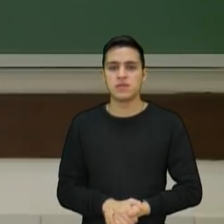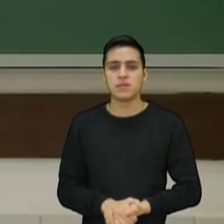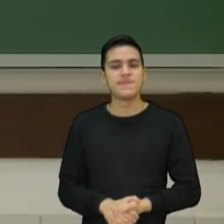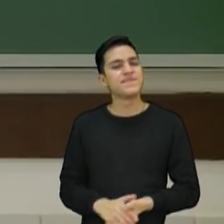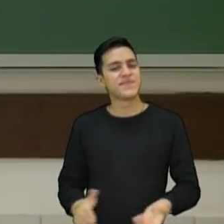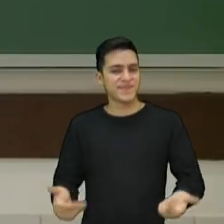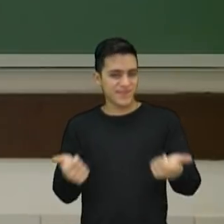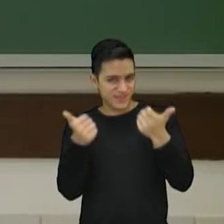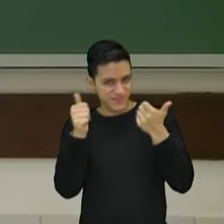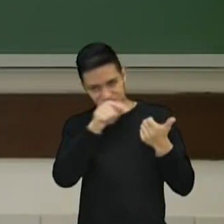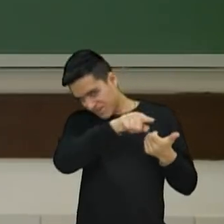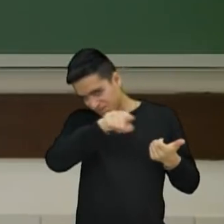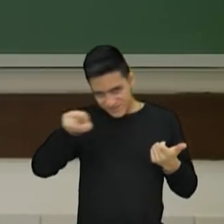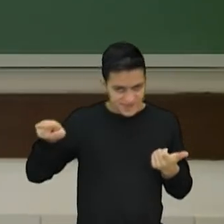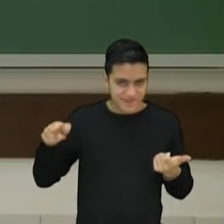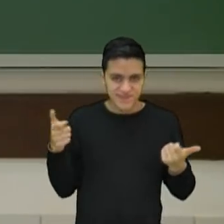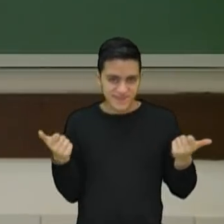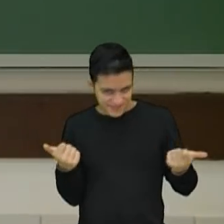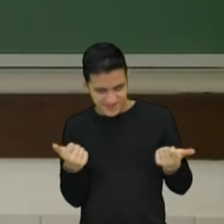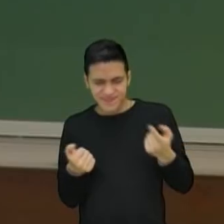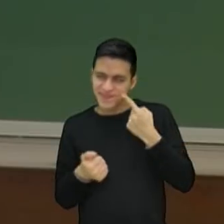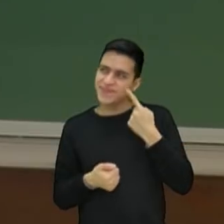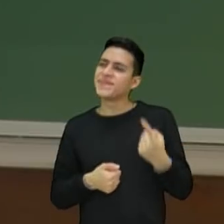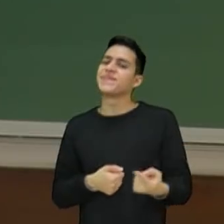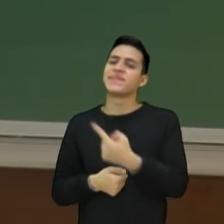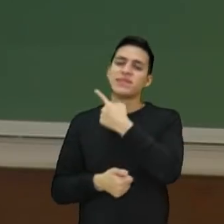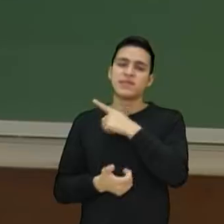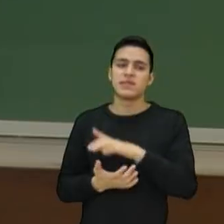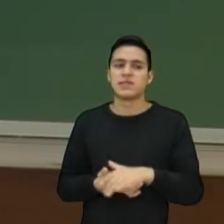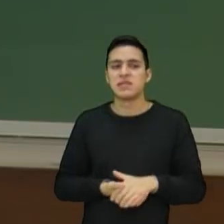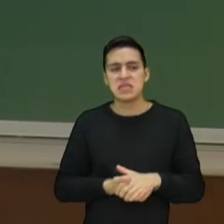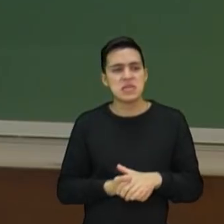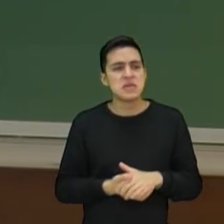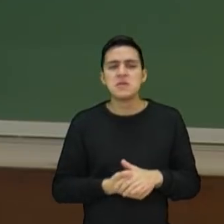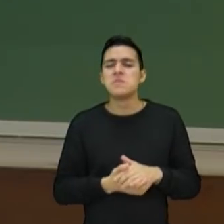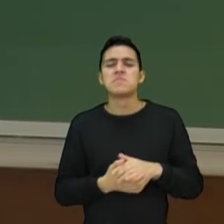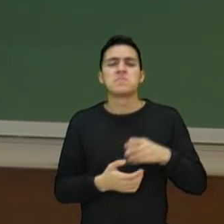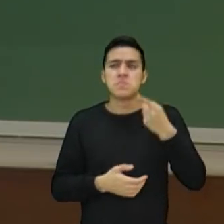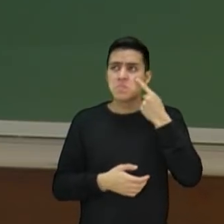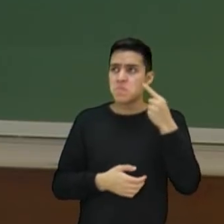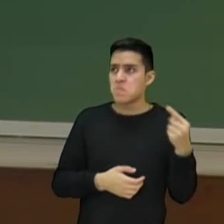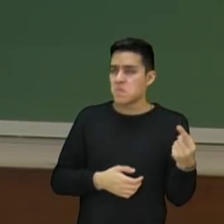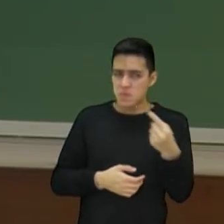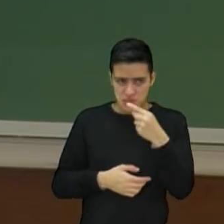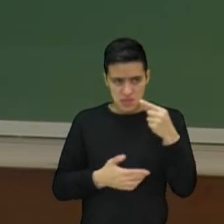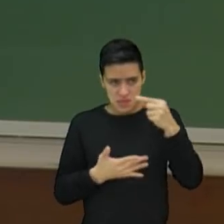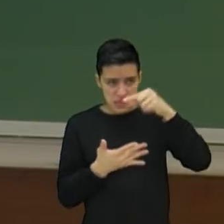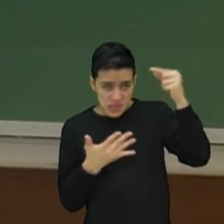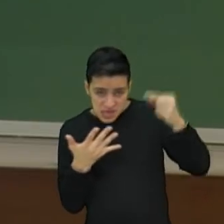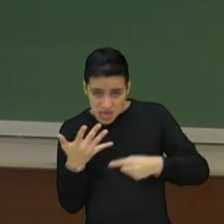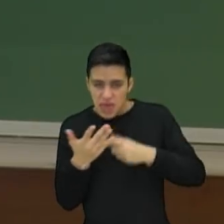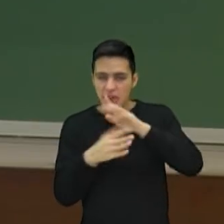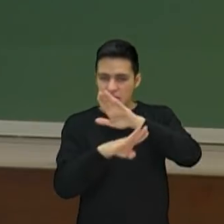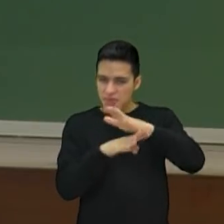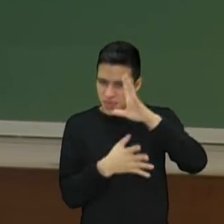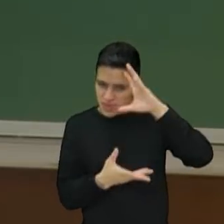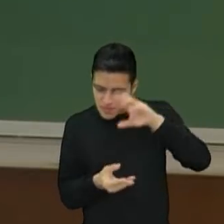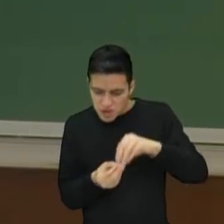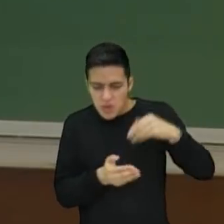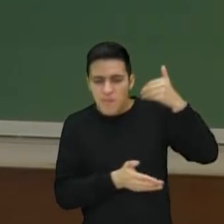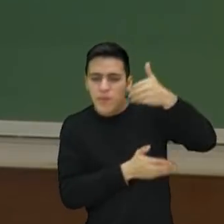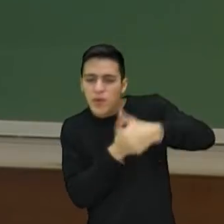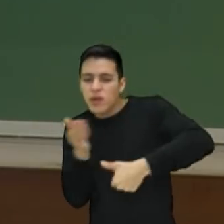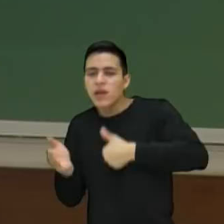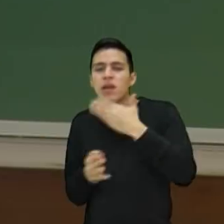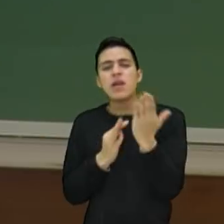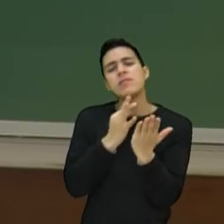Ok, pessoal? Vejamos. O que diz aqui? Olha só, eu trouxe esses elementos para que nós possamos entender a progressão do texto. Como que o